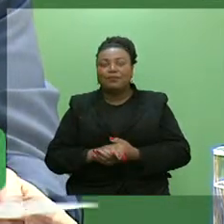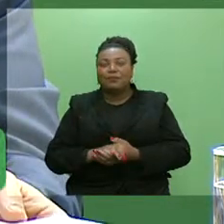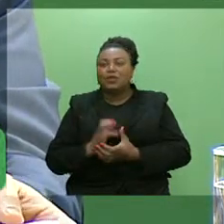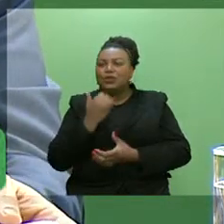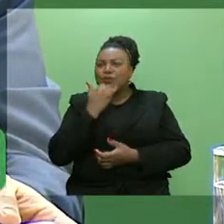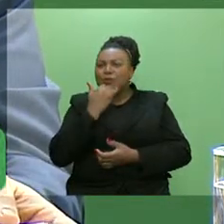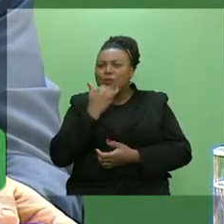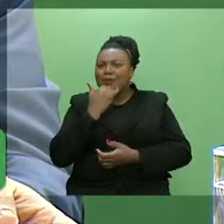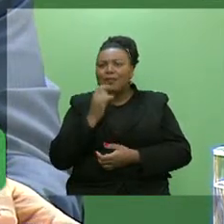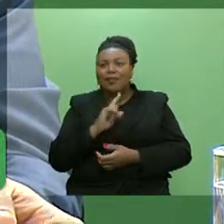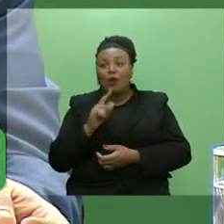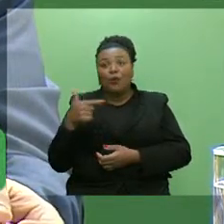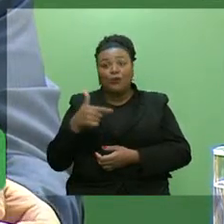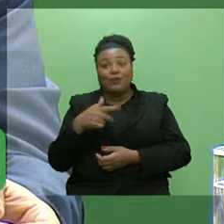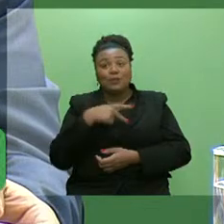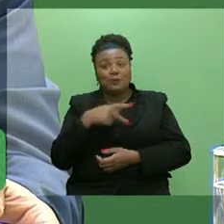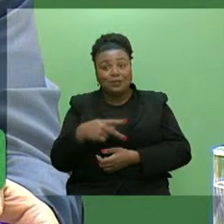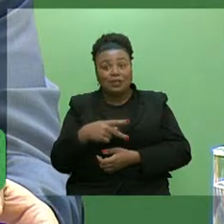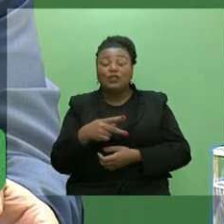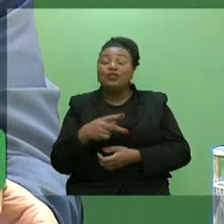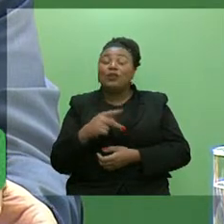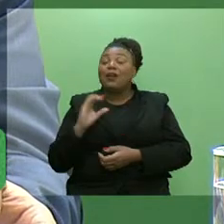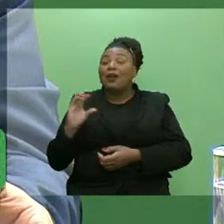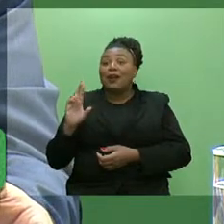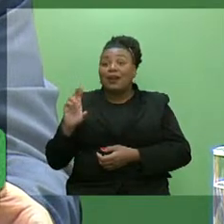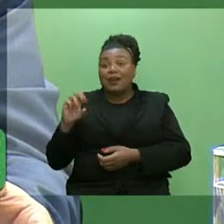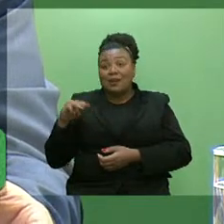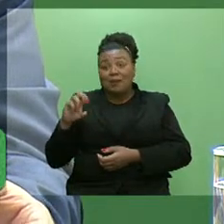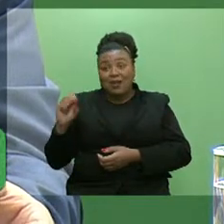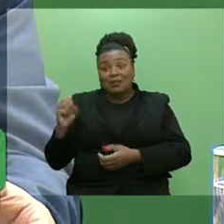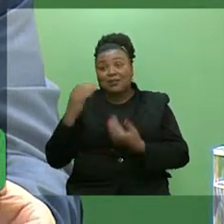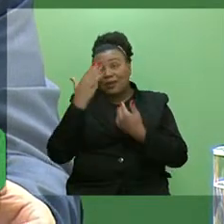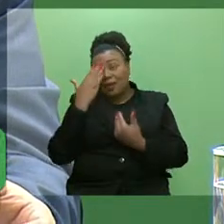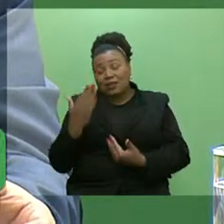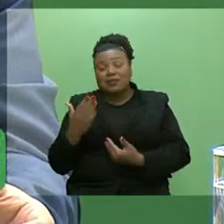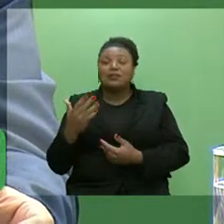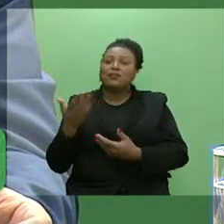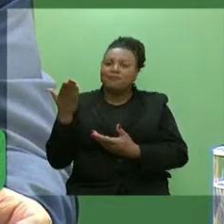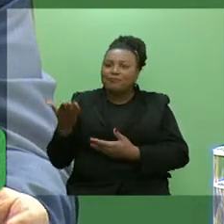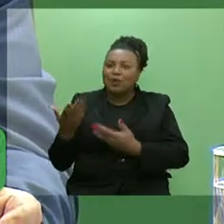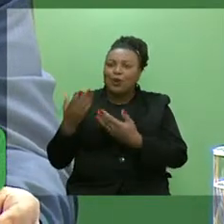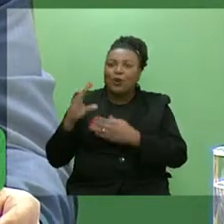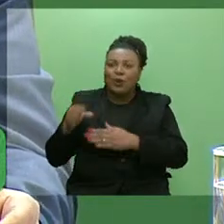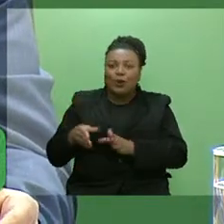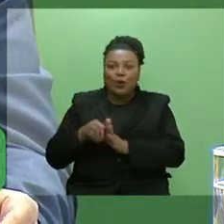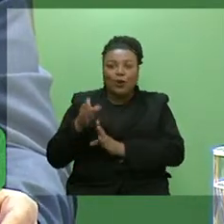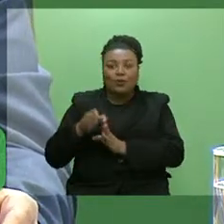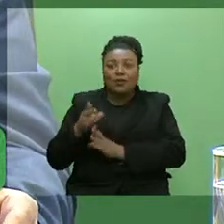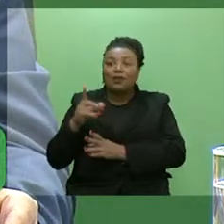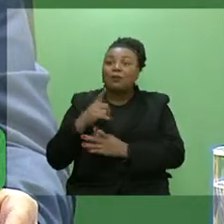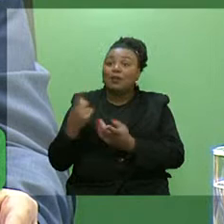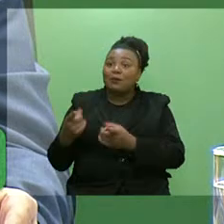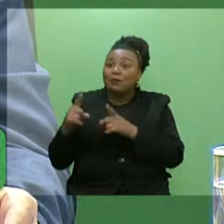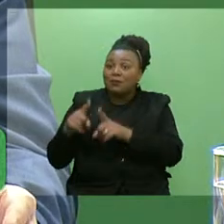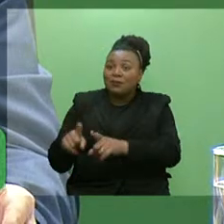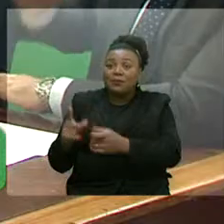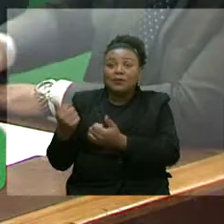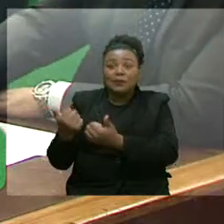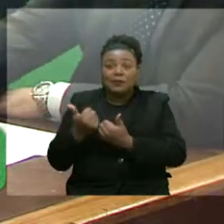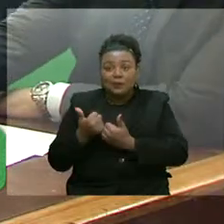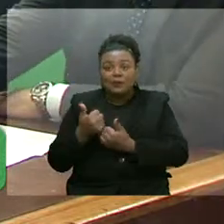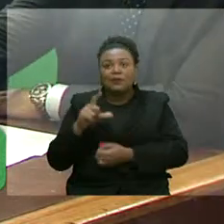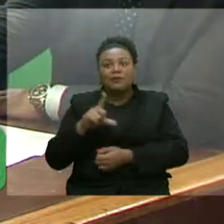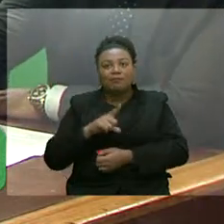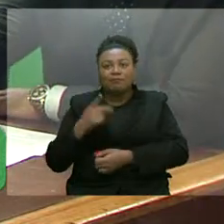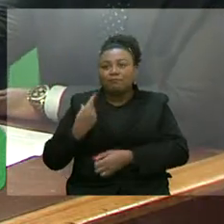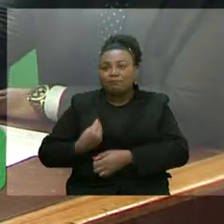perdão, o vice-presidente do CREMERS, doutor Eduardo Trindade. Quero agradecer o CREMERS novamente pela parceria, pela cooperação,